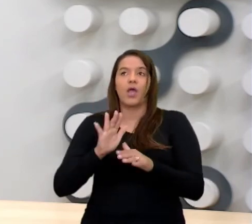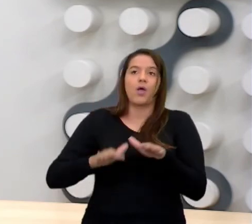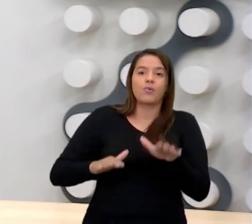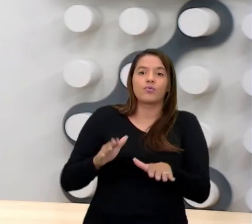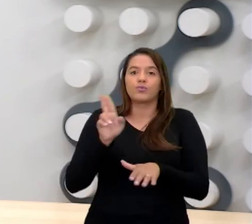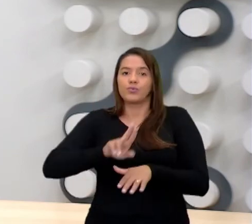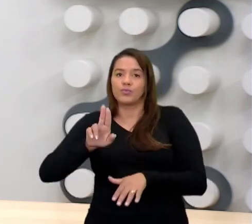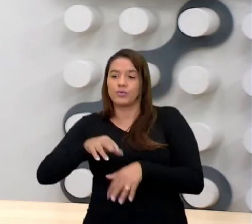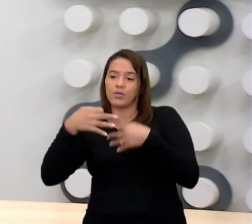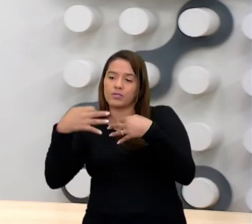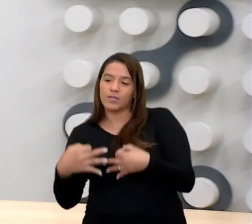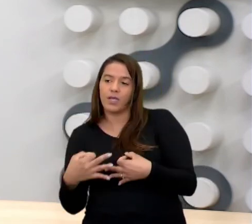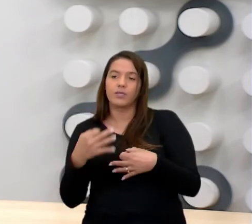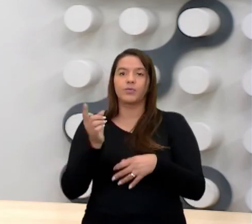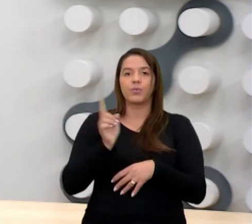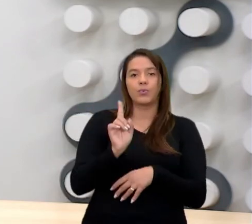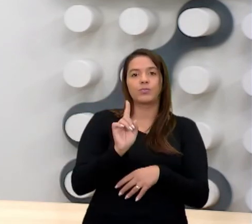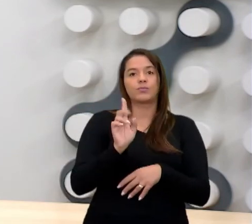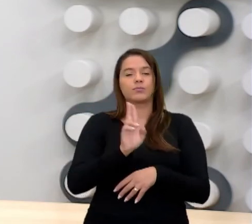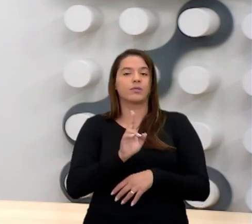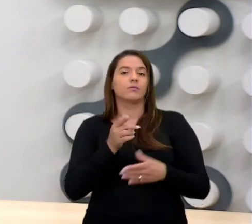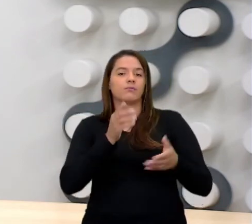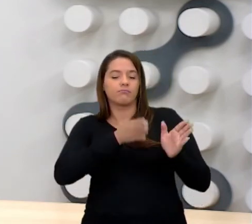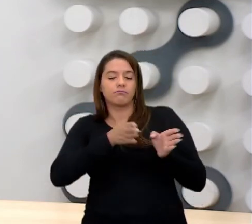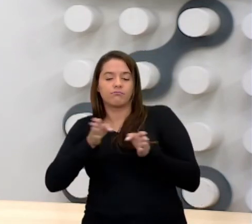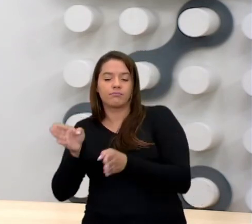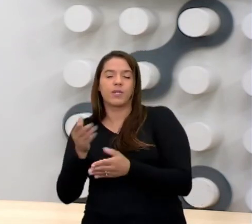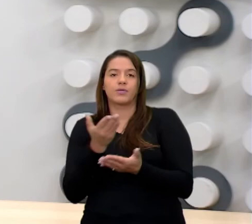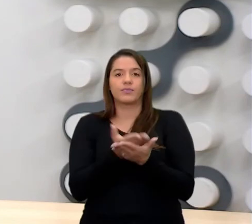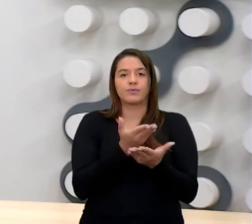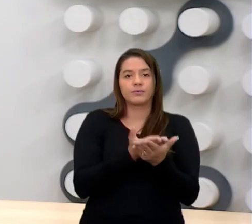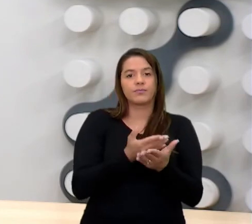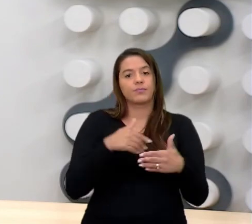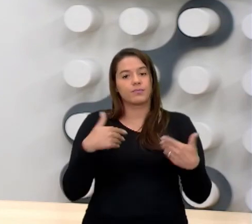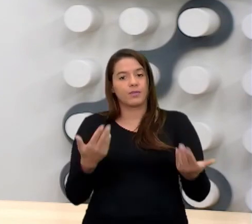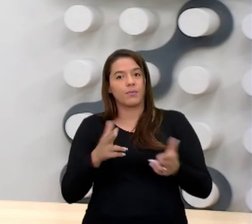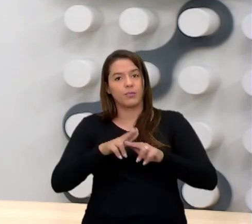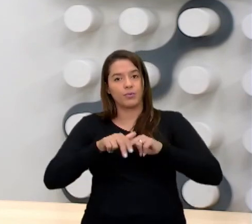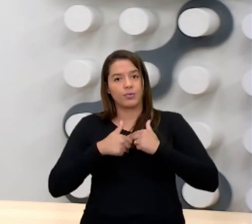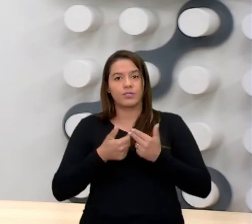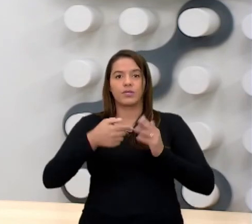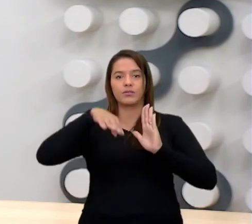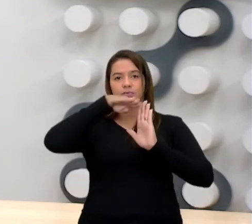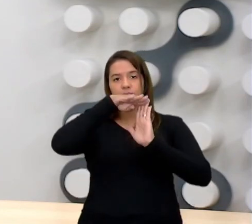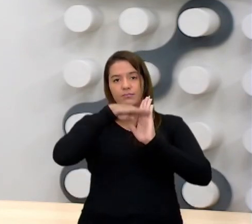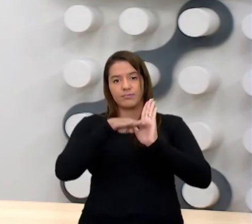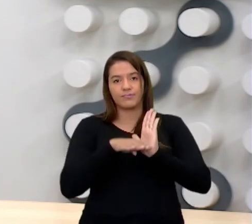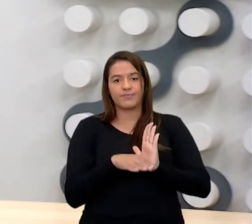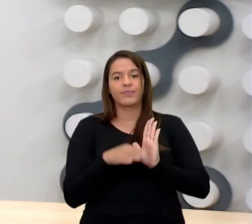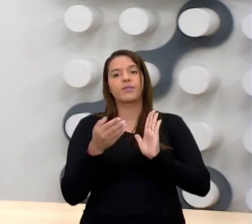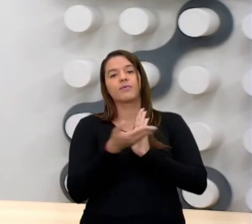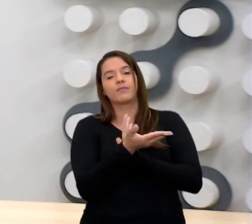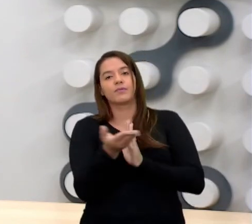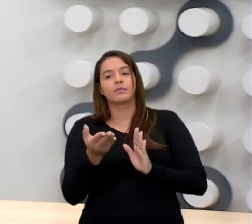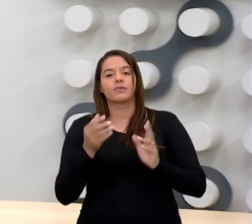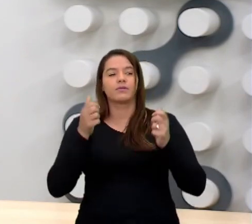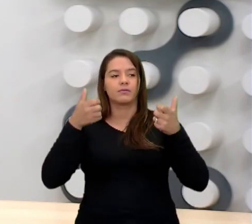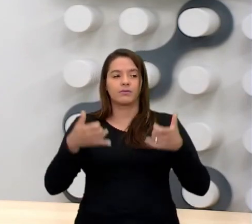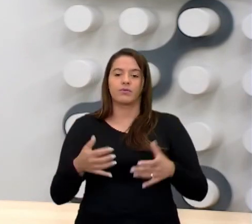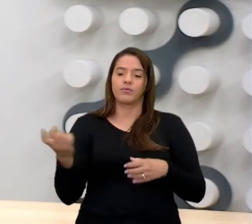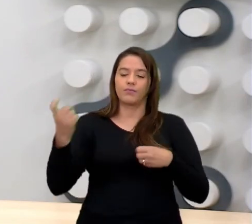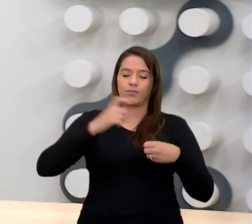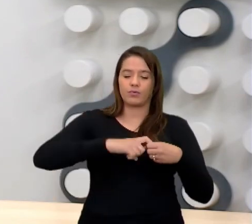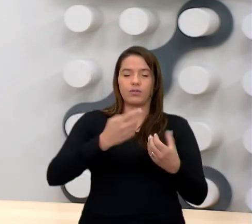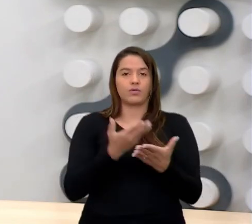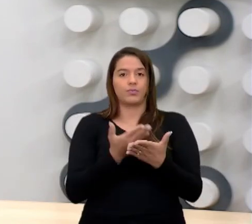vezes inadequadamente. Mas passo a passo, né, por isso que nós chamamos aí de itinerários, passo a passo nós vamos estar repassando para